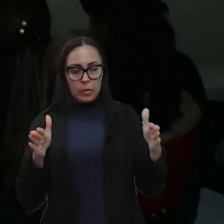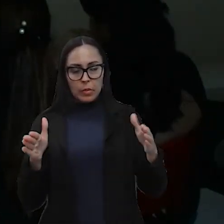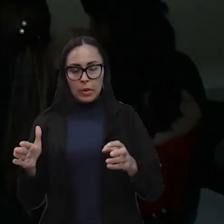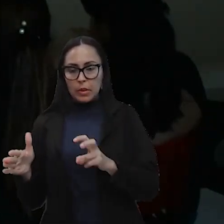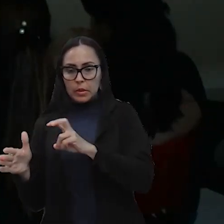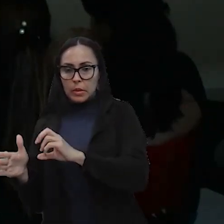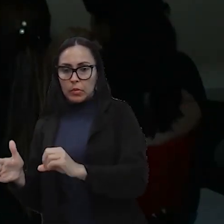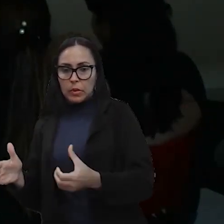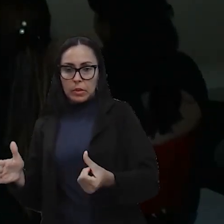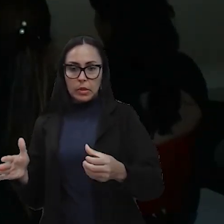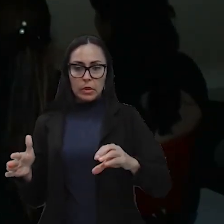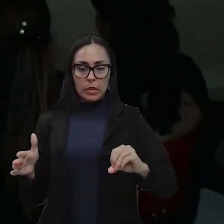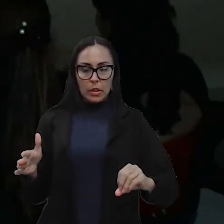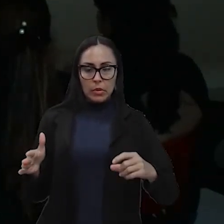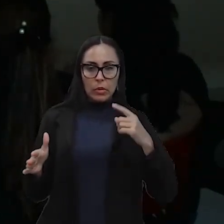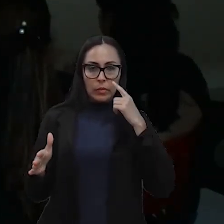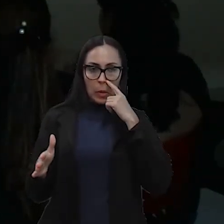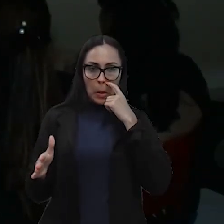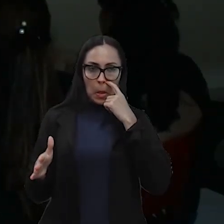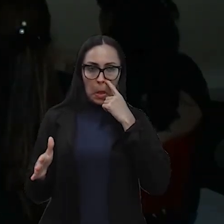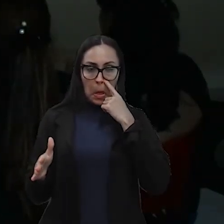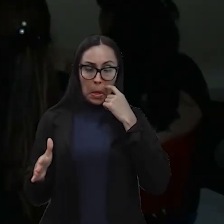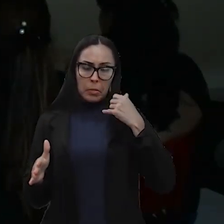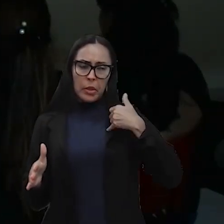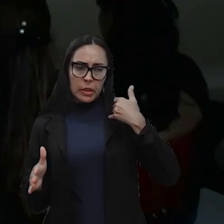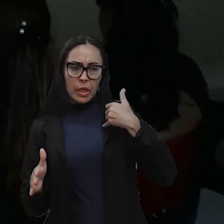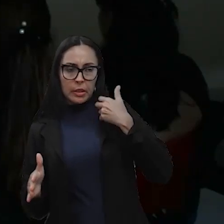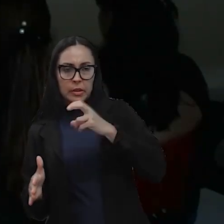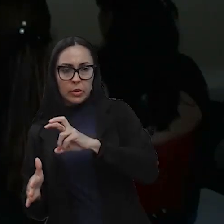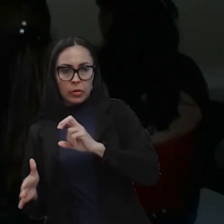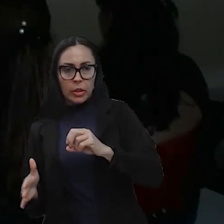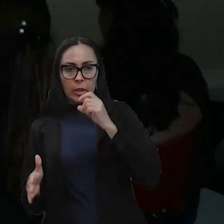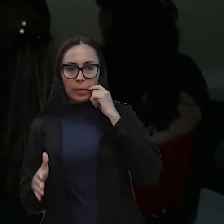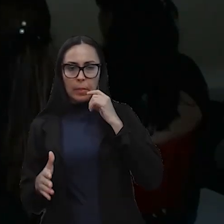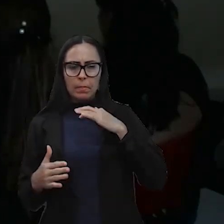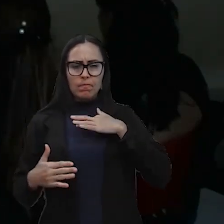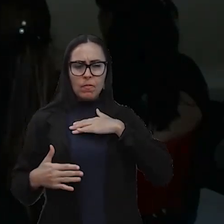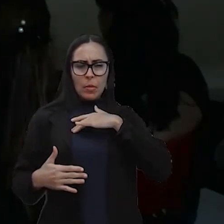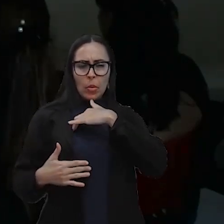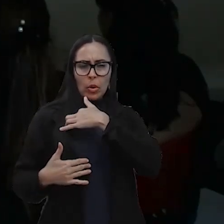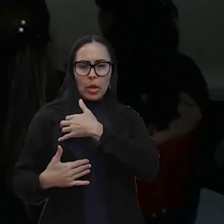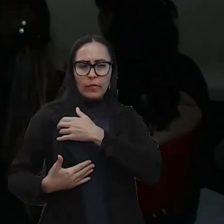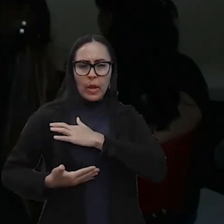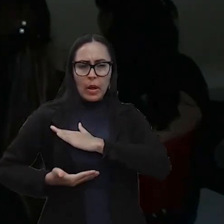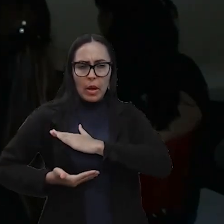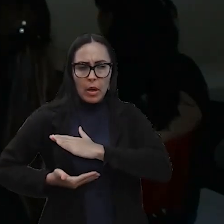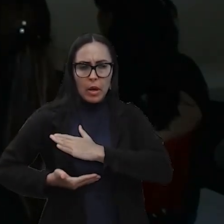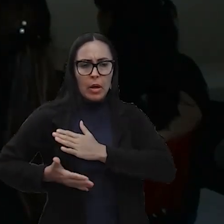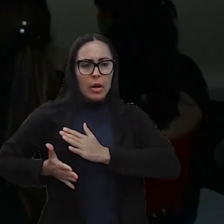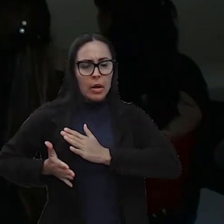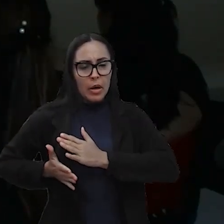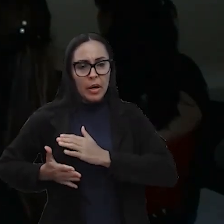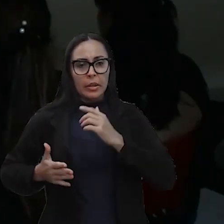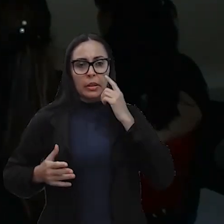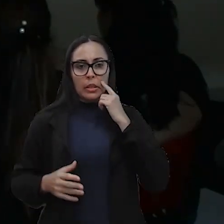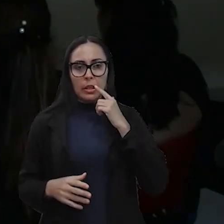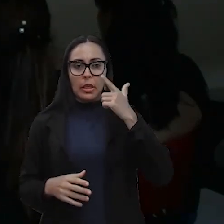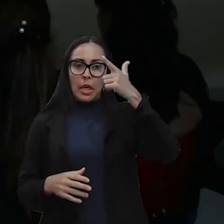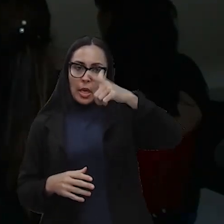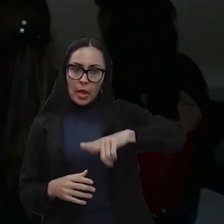fiz 50 anos, faz uma mamografia. Deu tudo normal, repete só daqui a 2 anos, não precisa